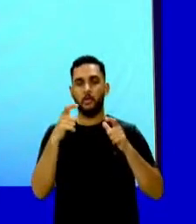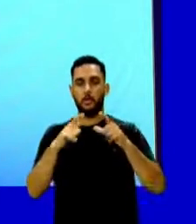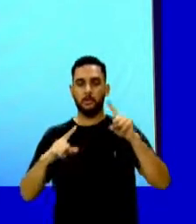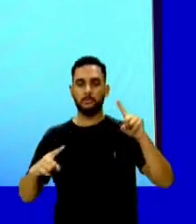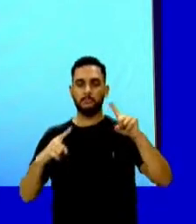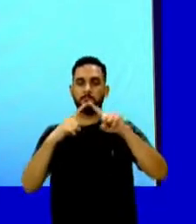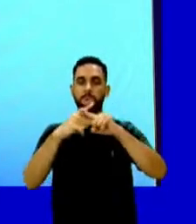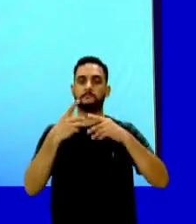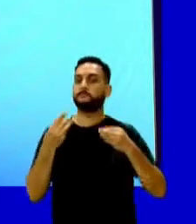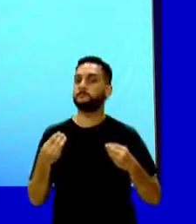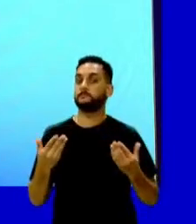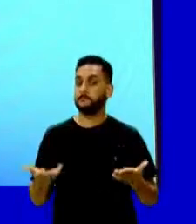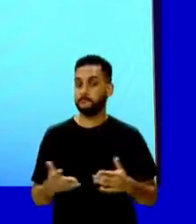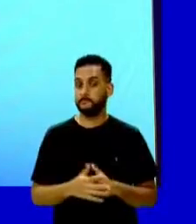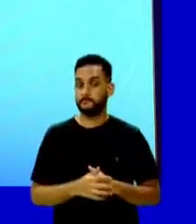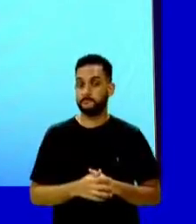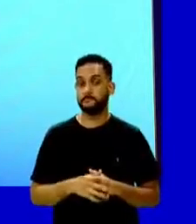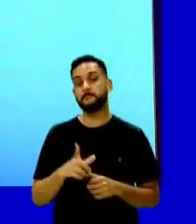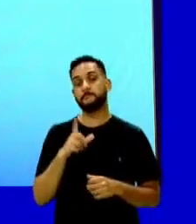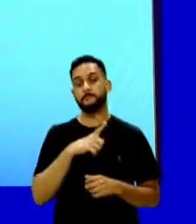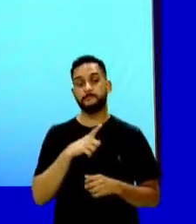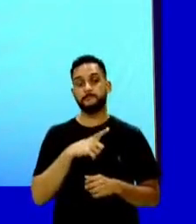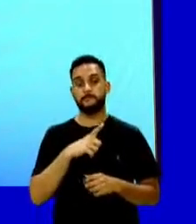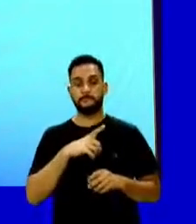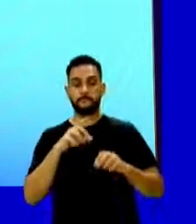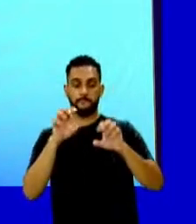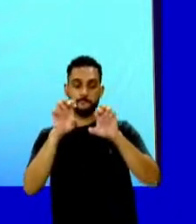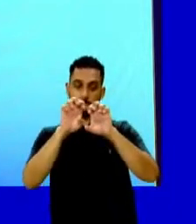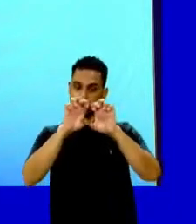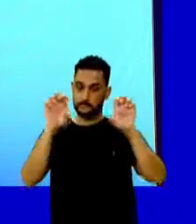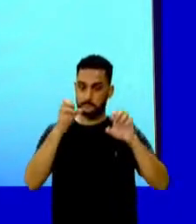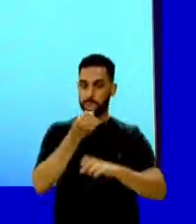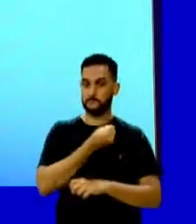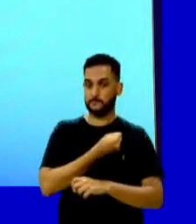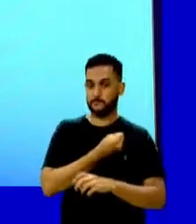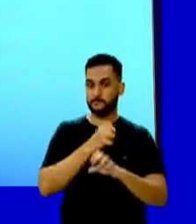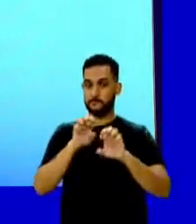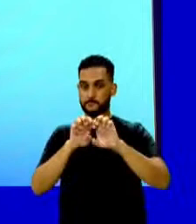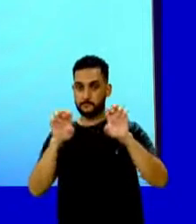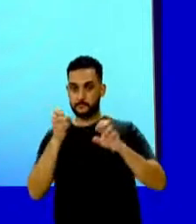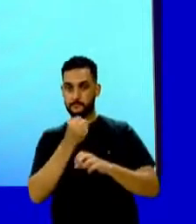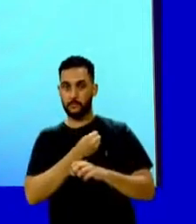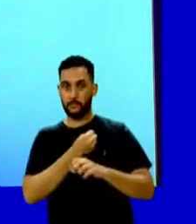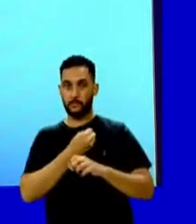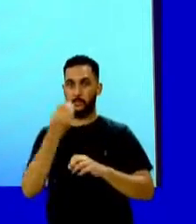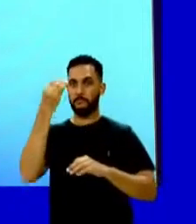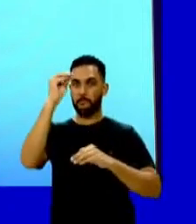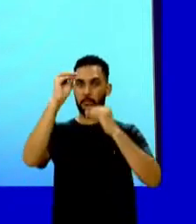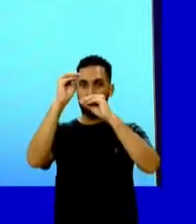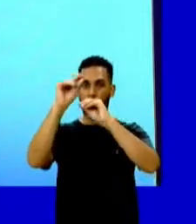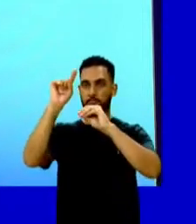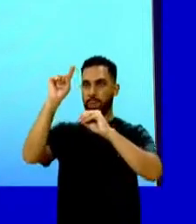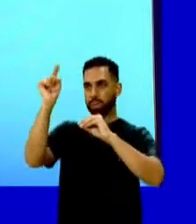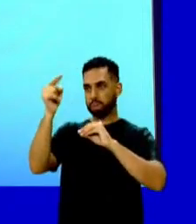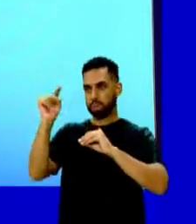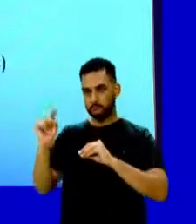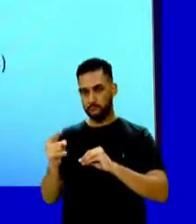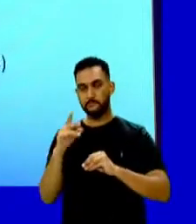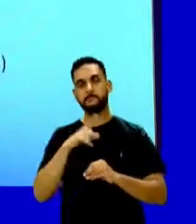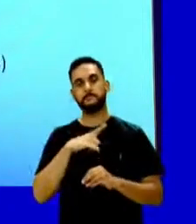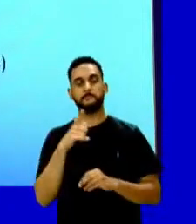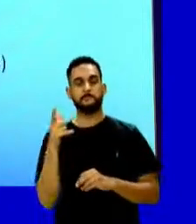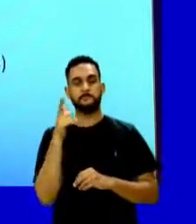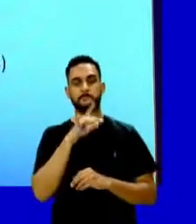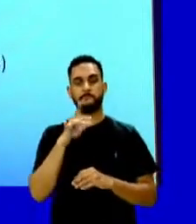interseção bem a gente vai pegar essas duas equações a gente vai colocar elas o sistema vai resolver sistema ainda tem na